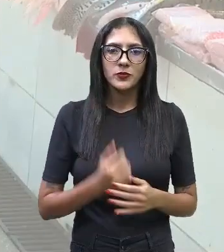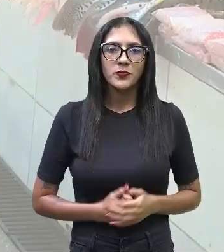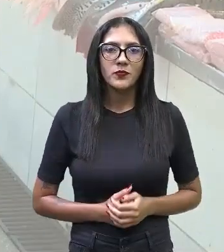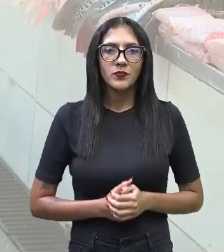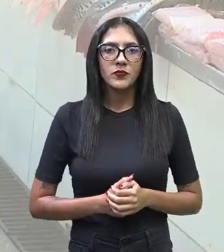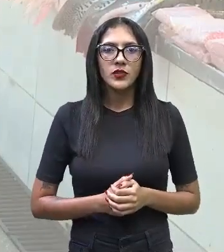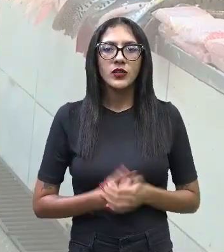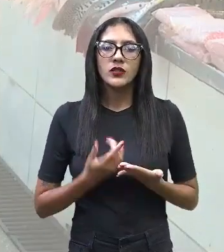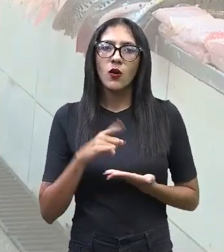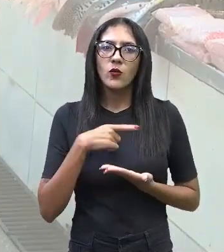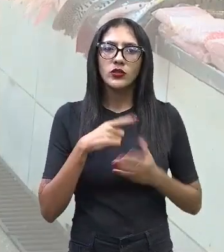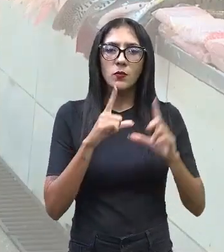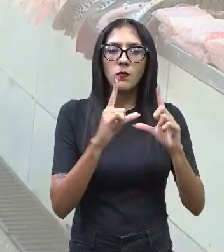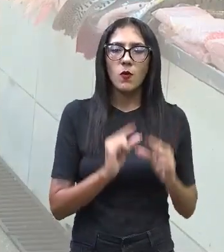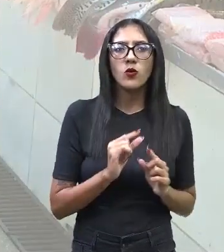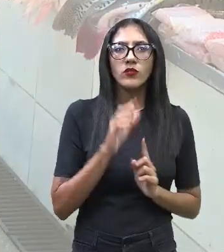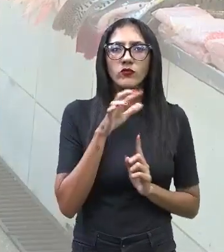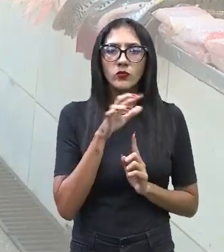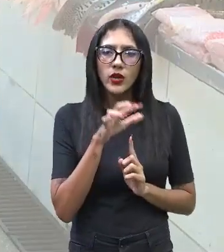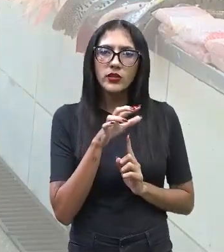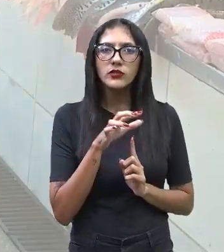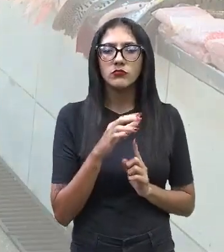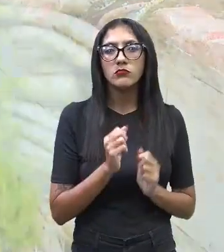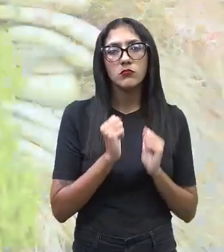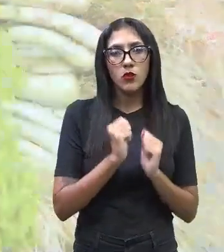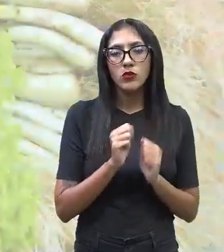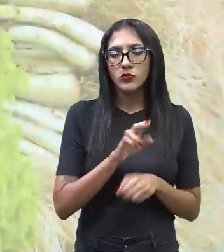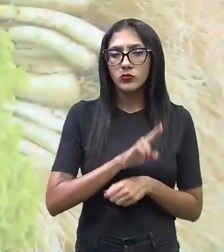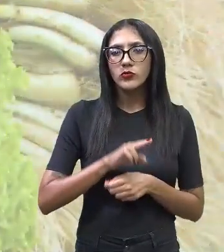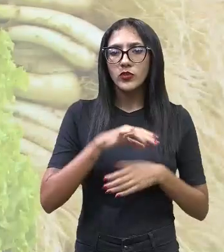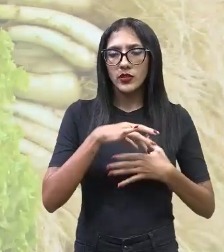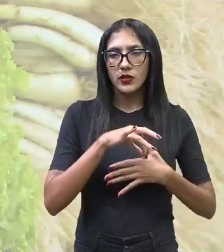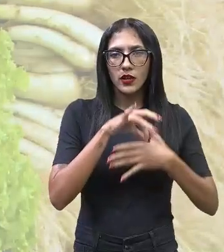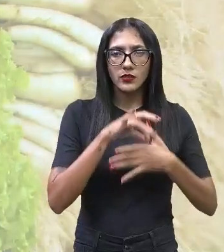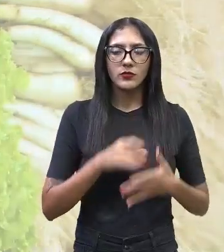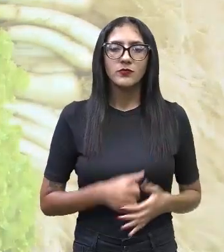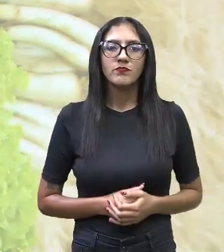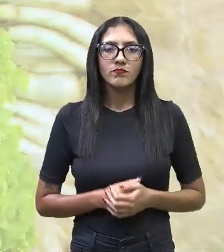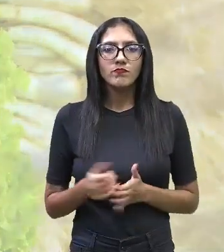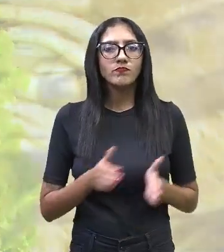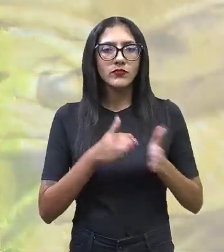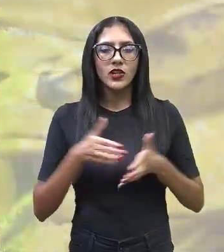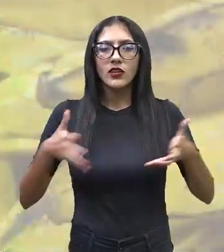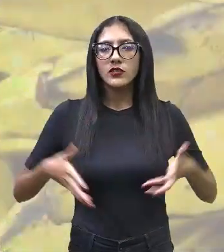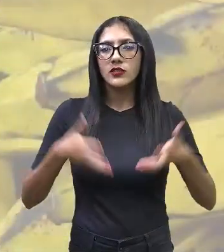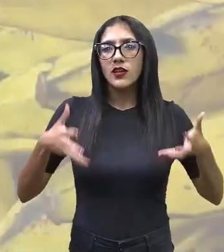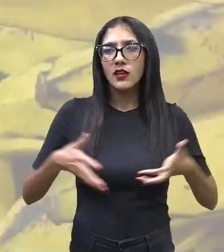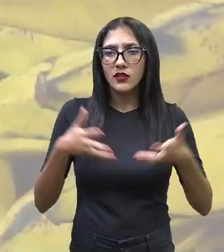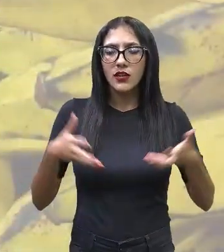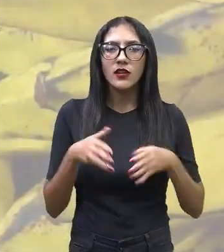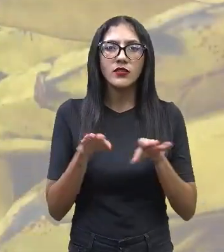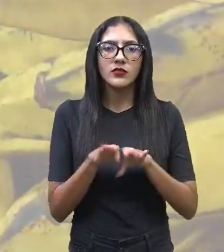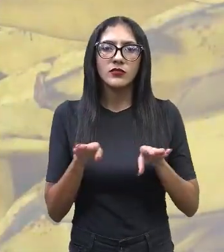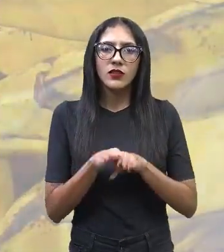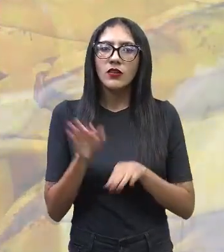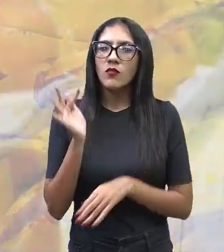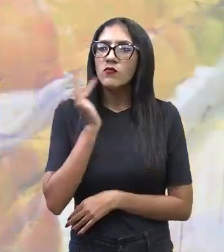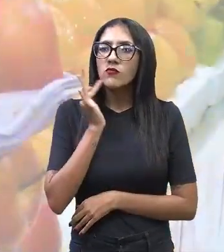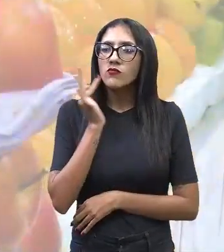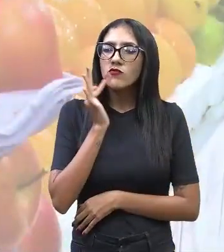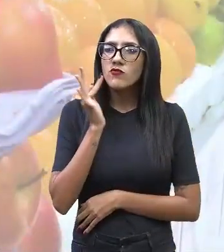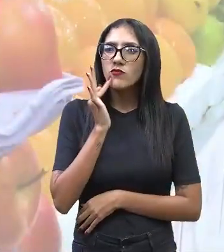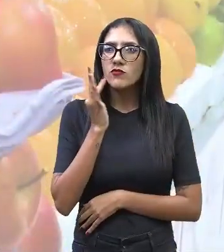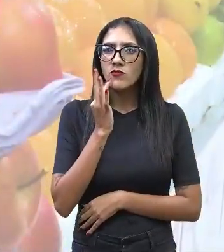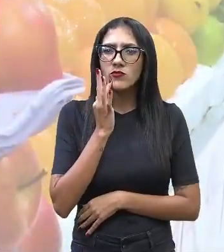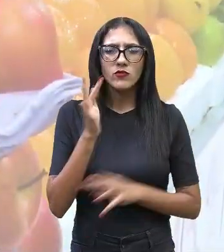são mini processamentos que você pode fazer com as carnes, mas também com os legumes, com as frutas.